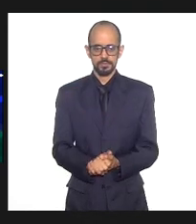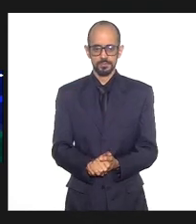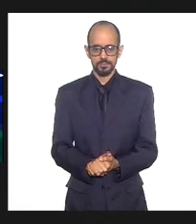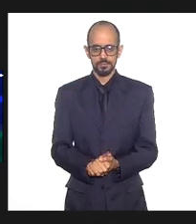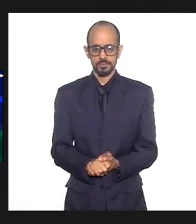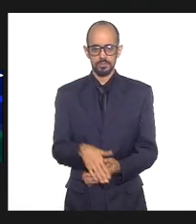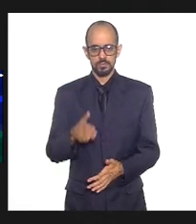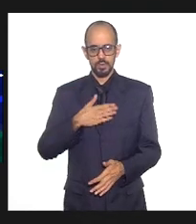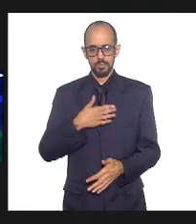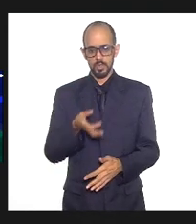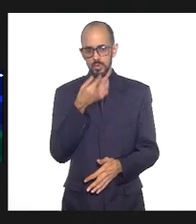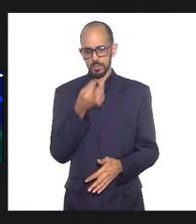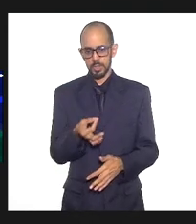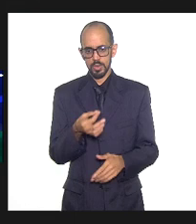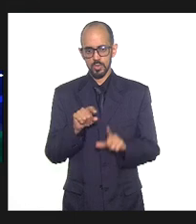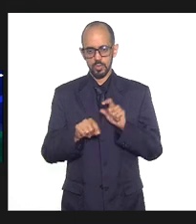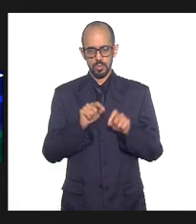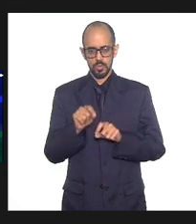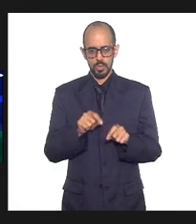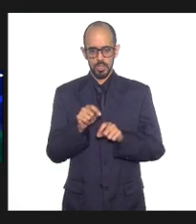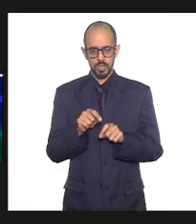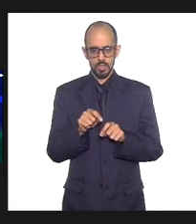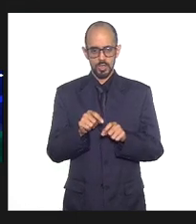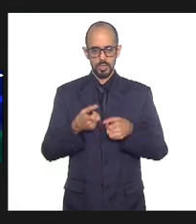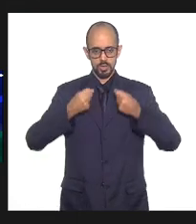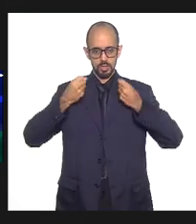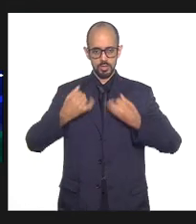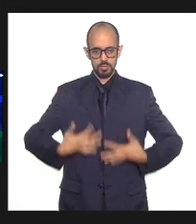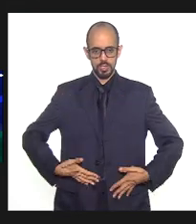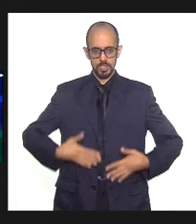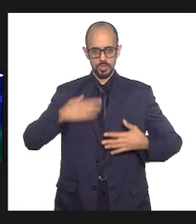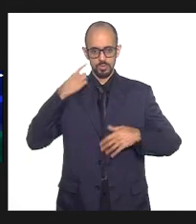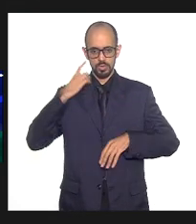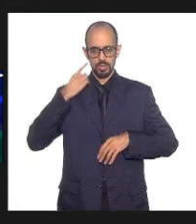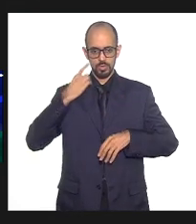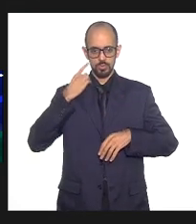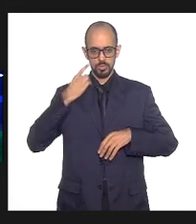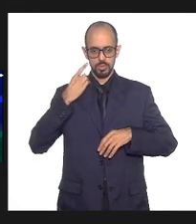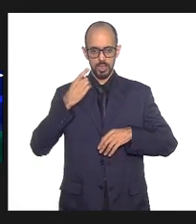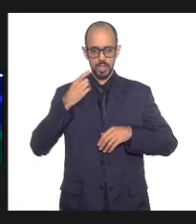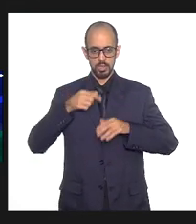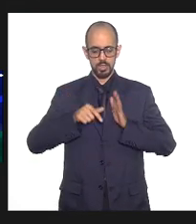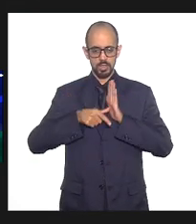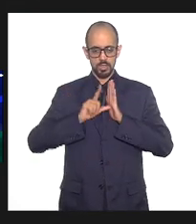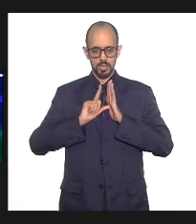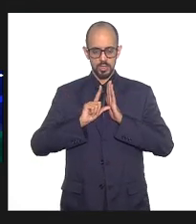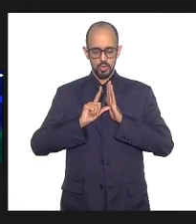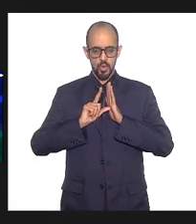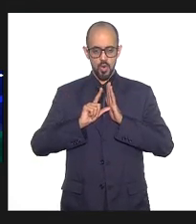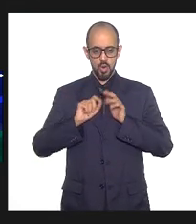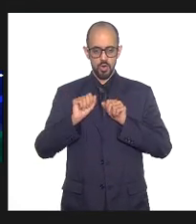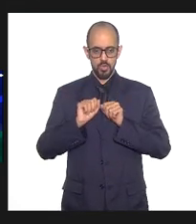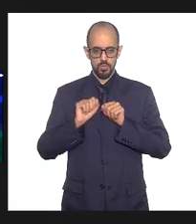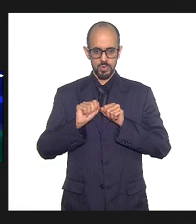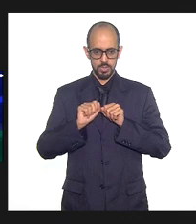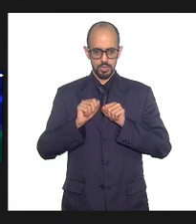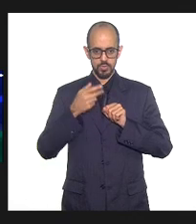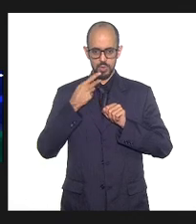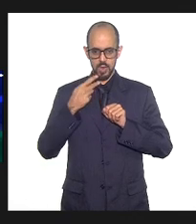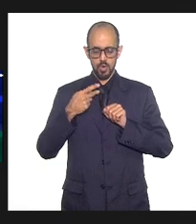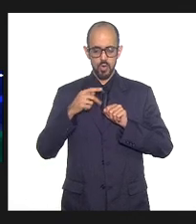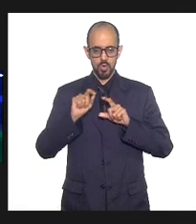e com a narrativa da deputada, no parecer que a deputada que me antecedeu fez, mais uma